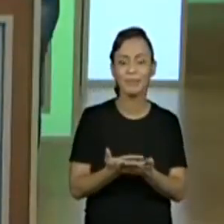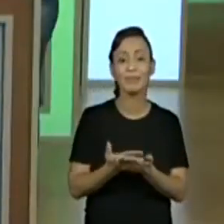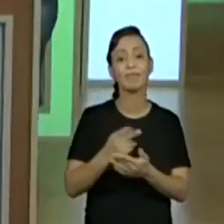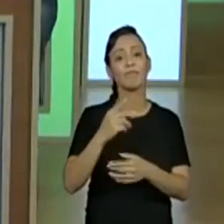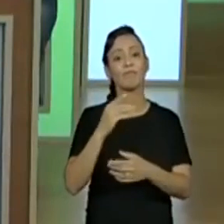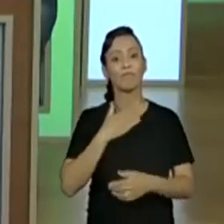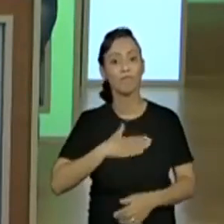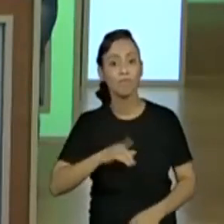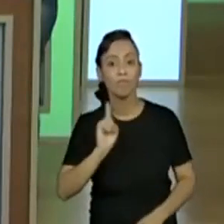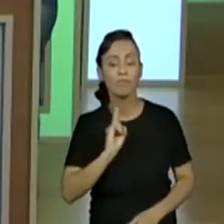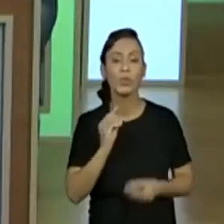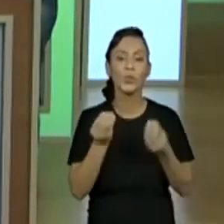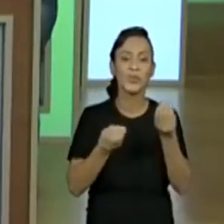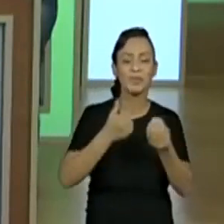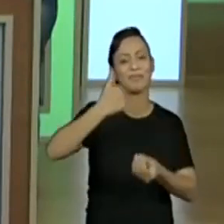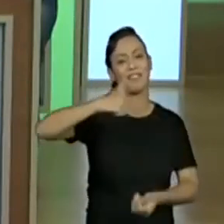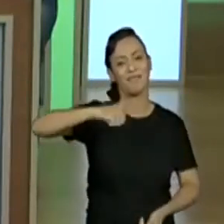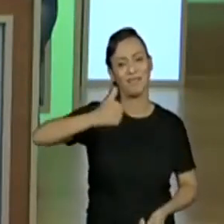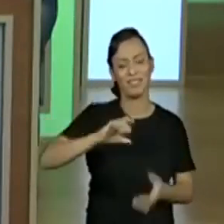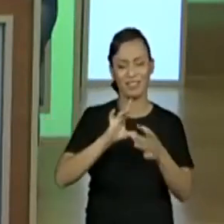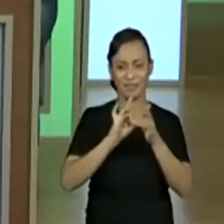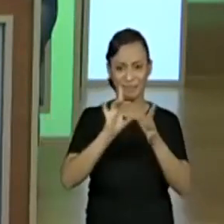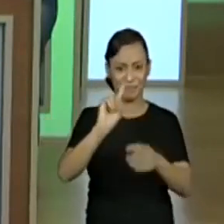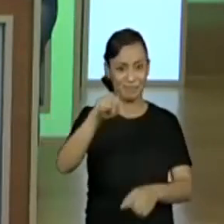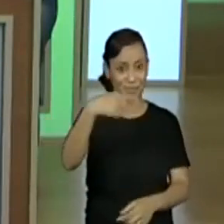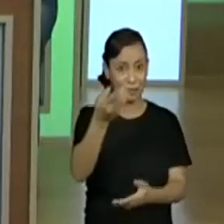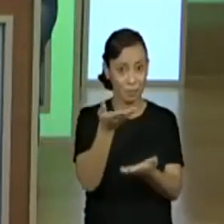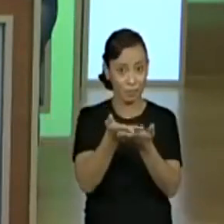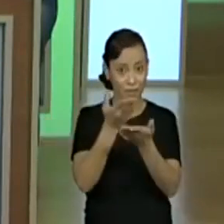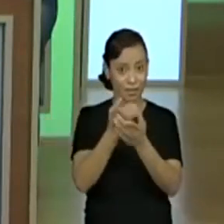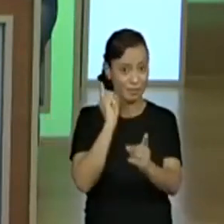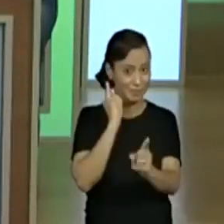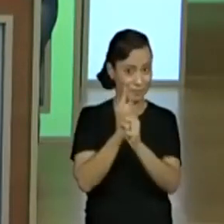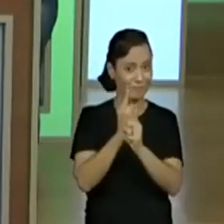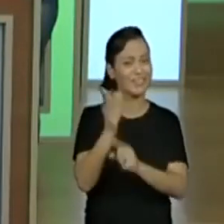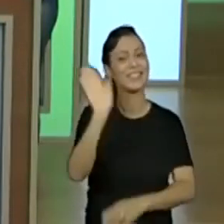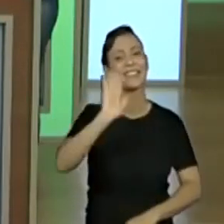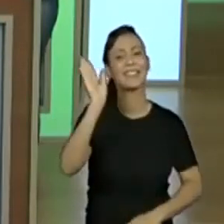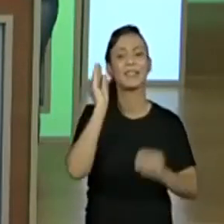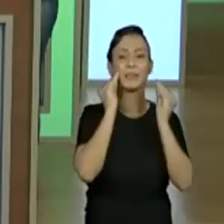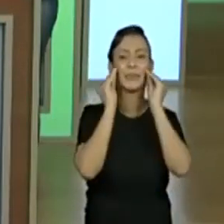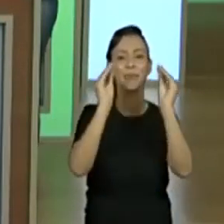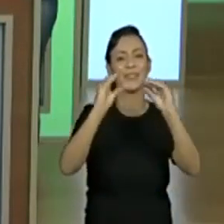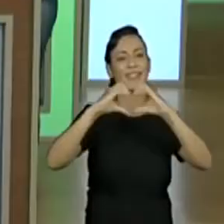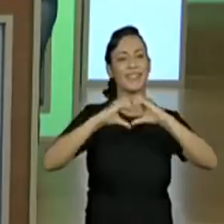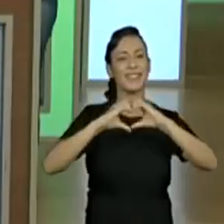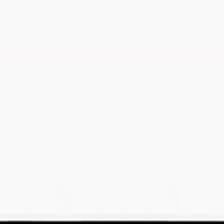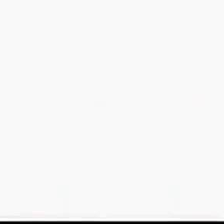formulário, para que vocês possam fazer a avaliação. E nos vemos logo mais. Tchau, tchau.